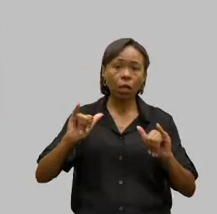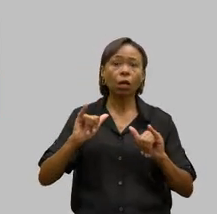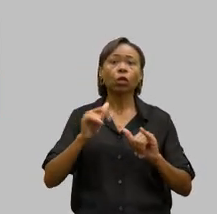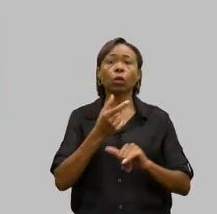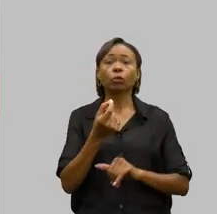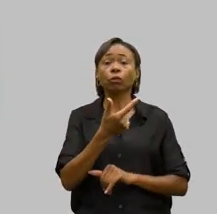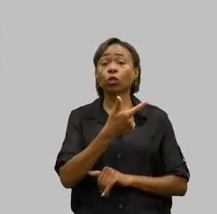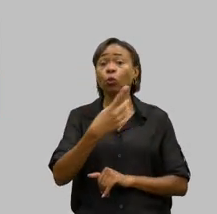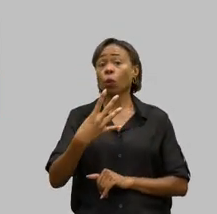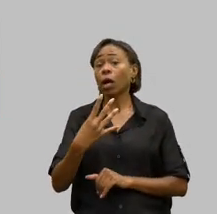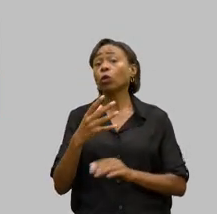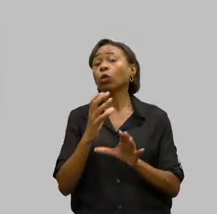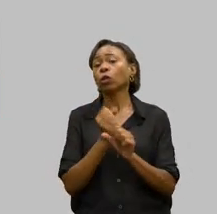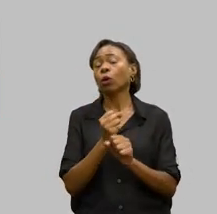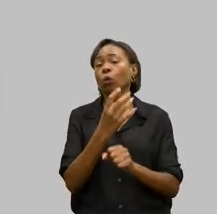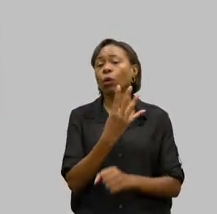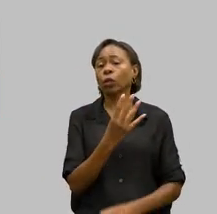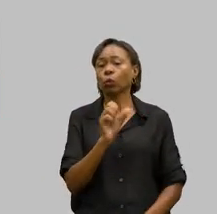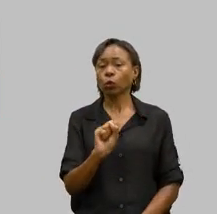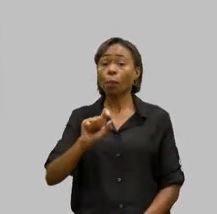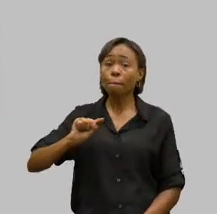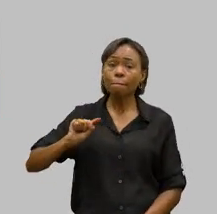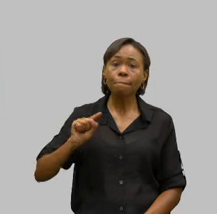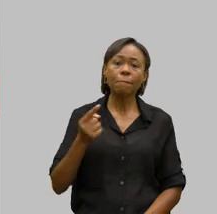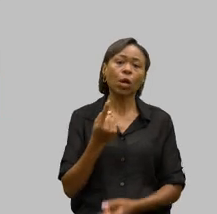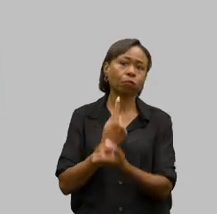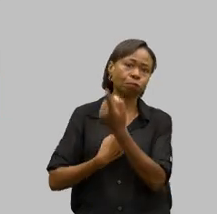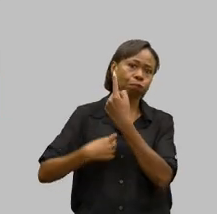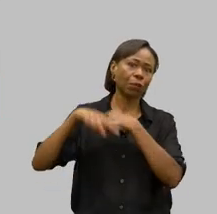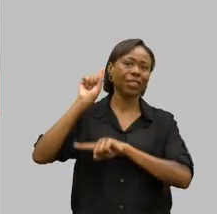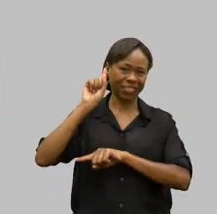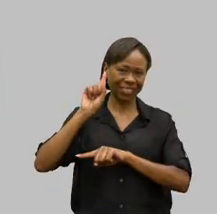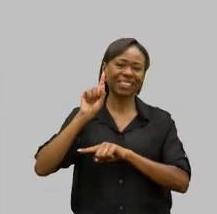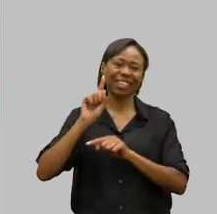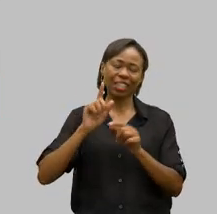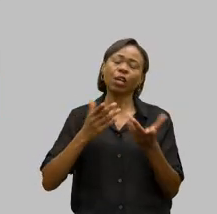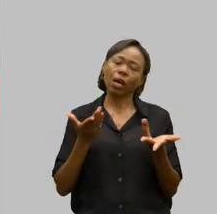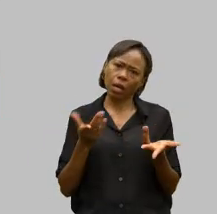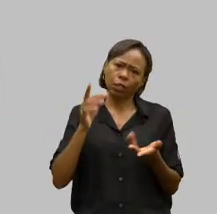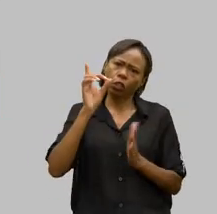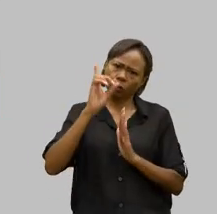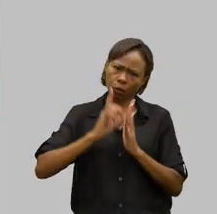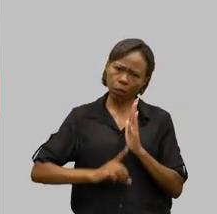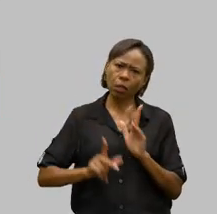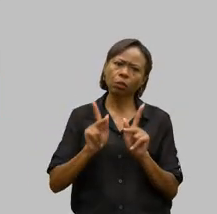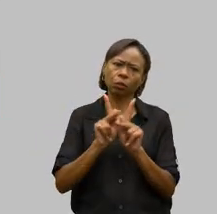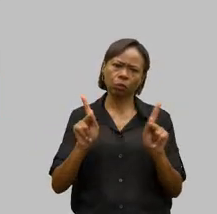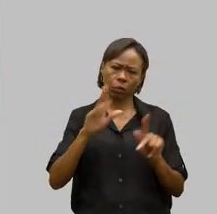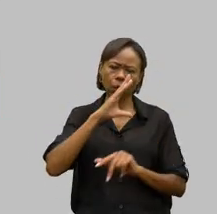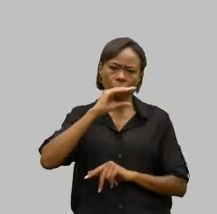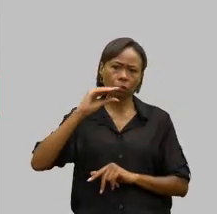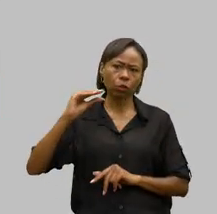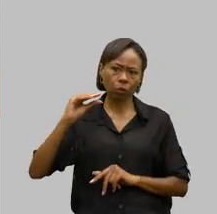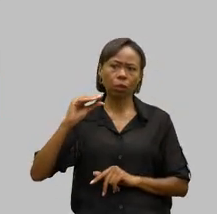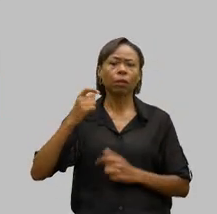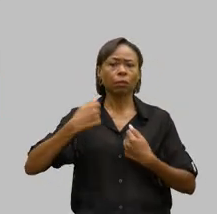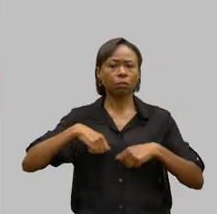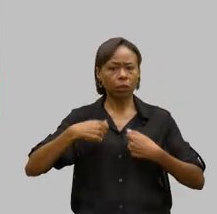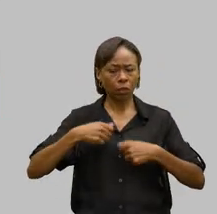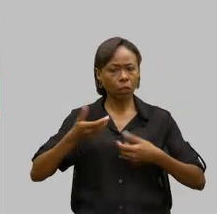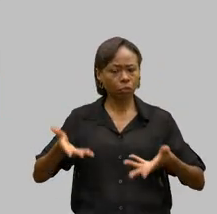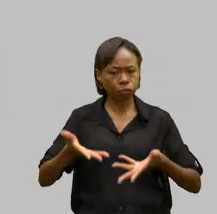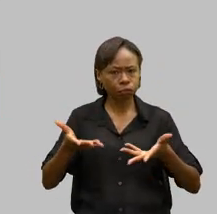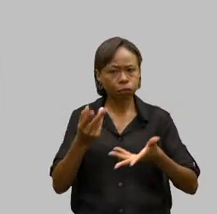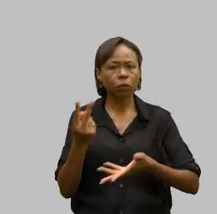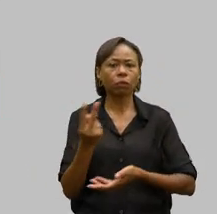48 mil promoções e progressões publicadas. São direitos dos servidores e a gente tem que valorizar e